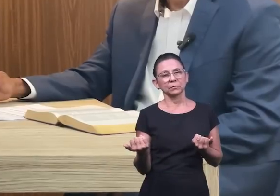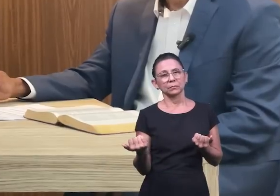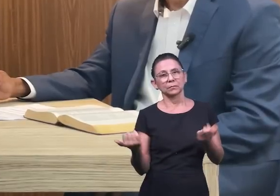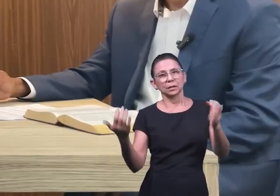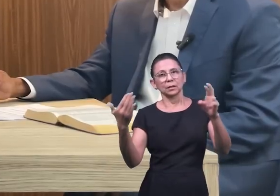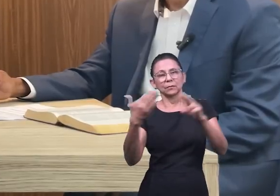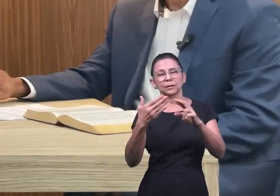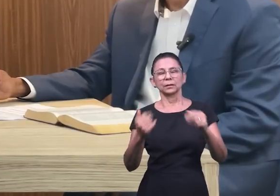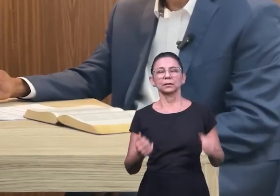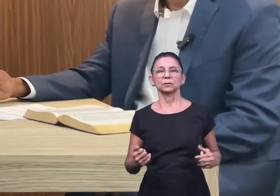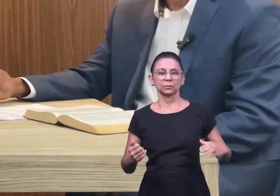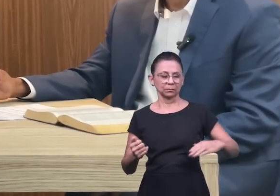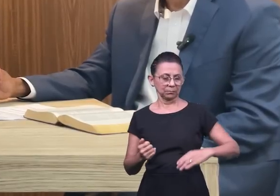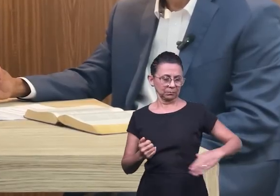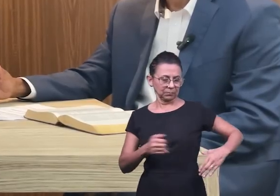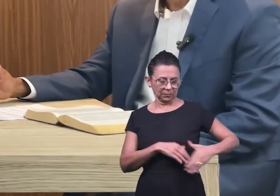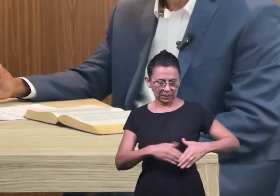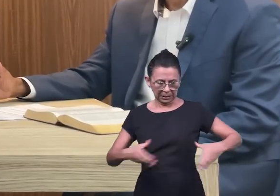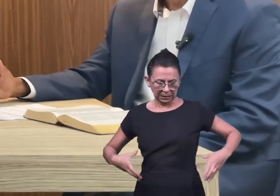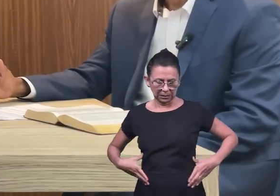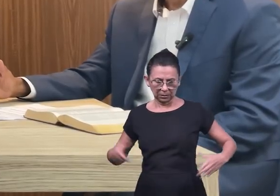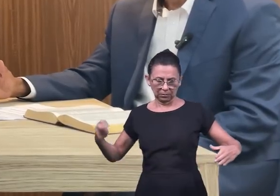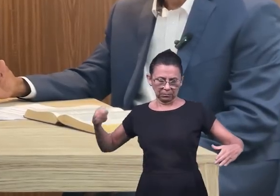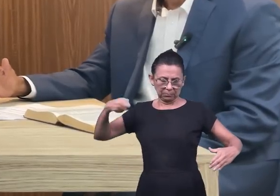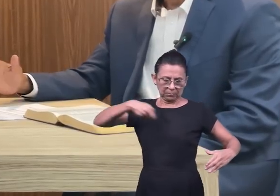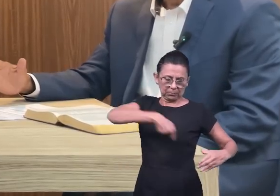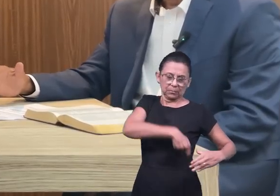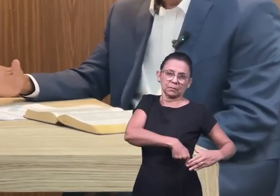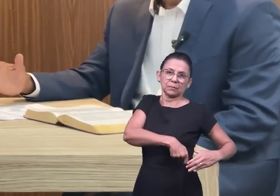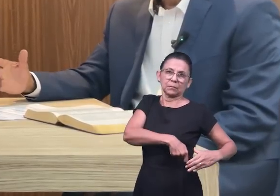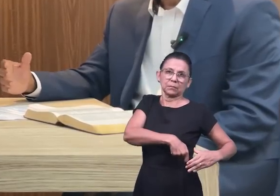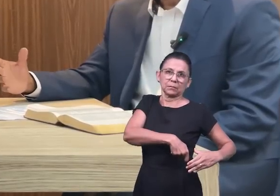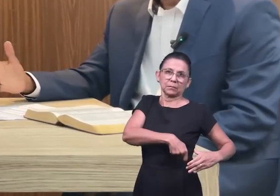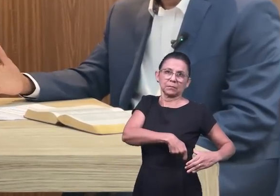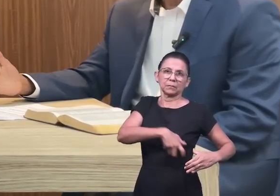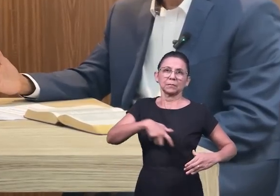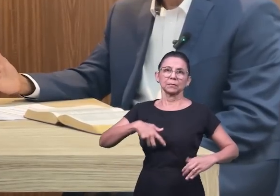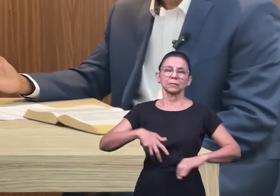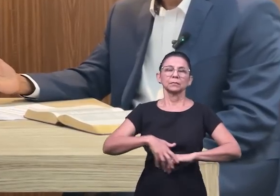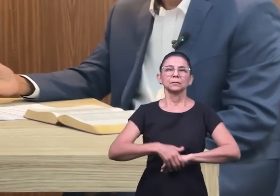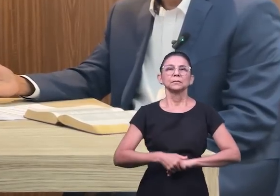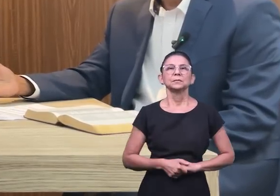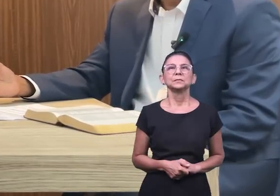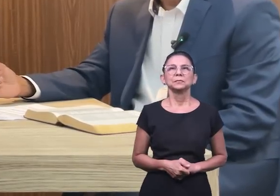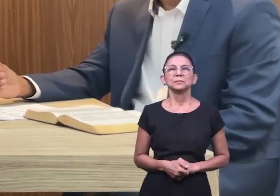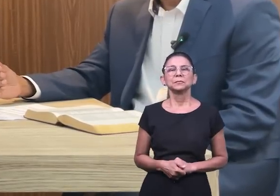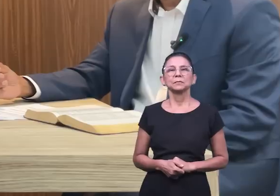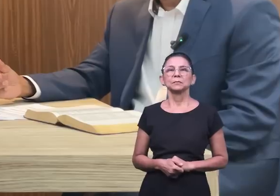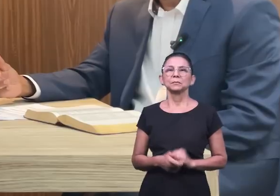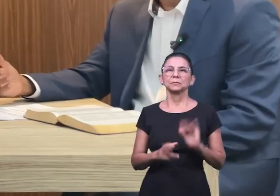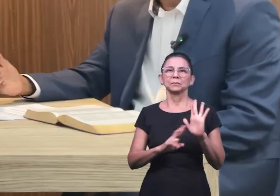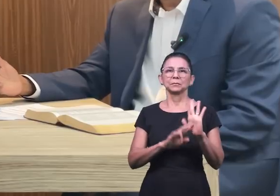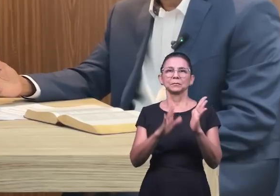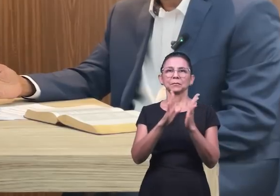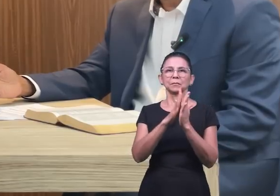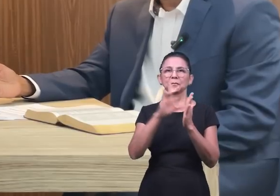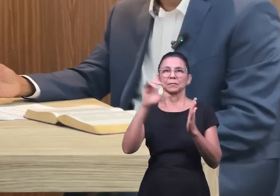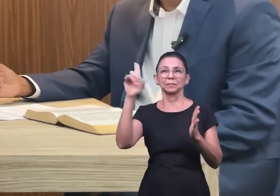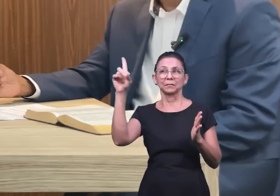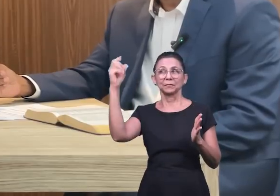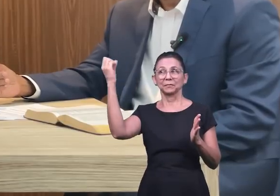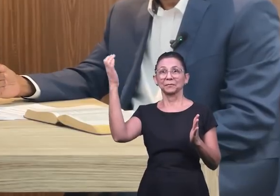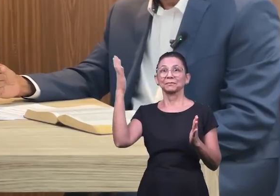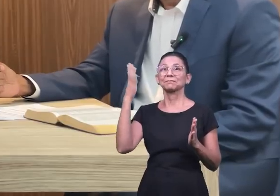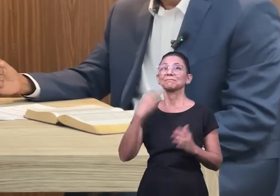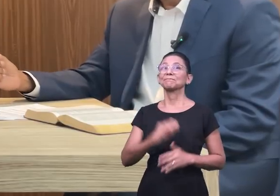Albino, seu comentário sobre a resposta do pastor Eliezer de Jesus. Sobre a espada, a cinta, né? Ele colocou muito